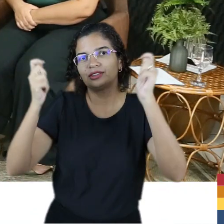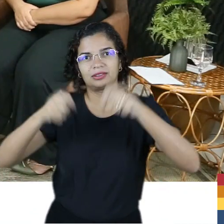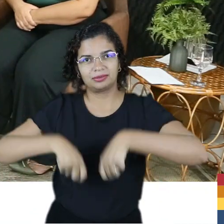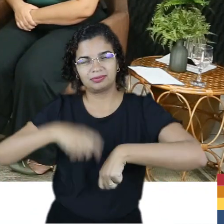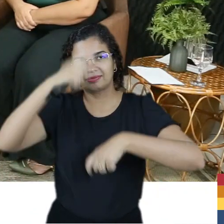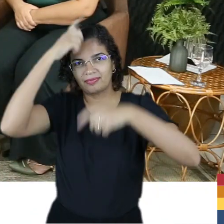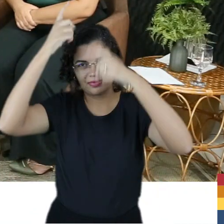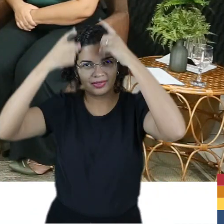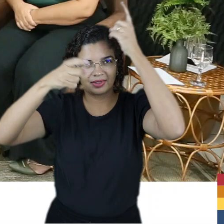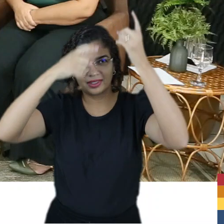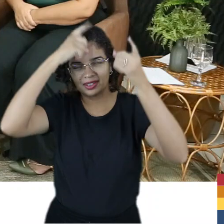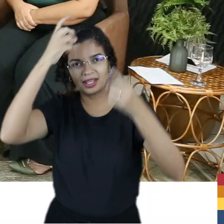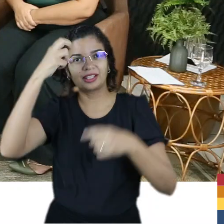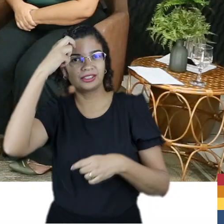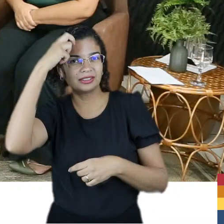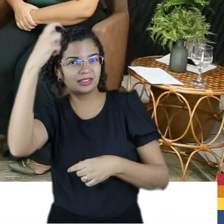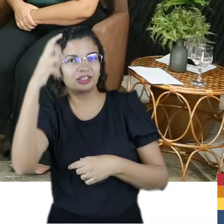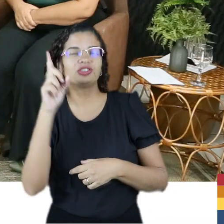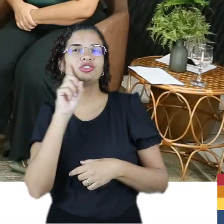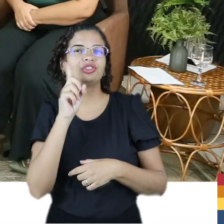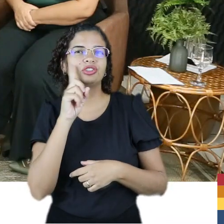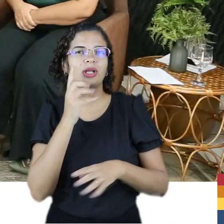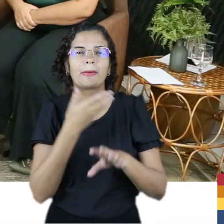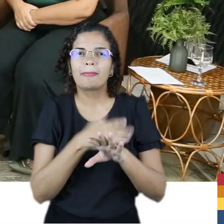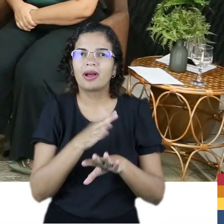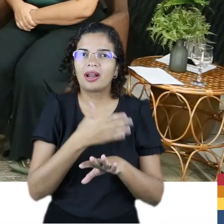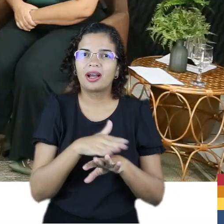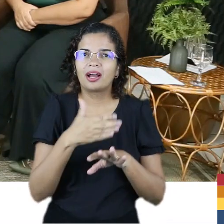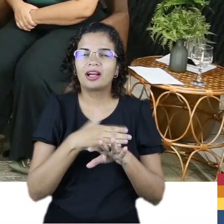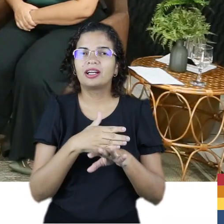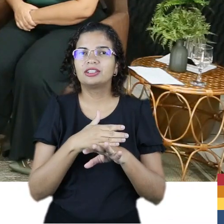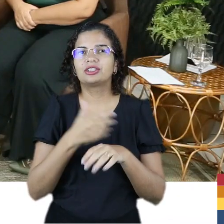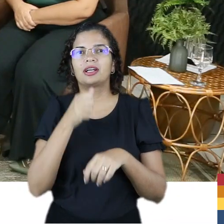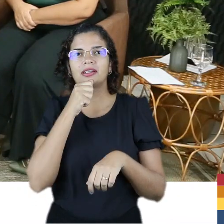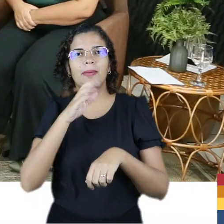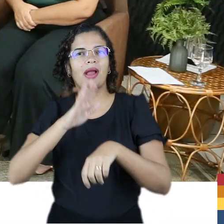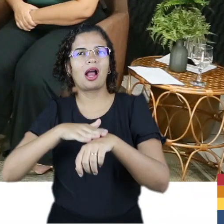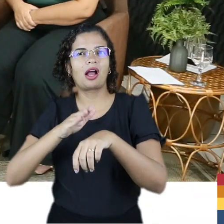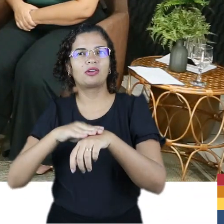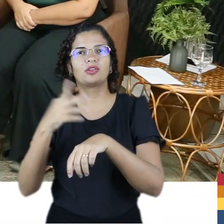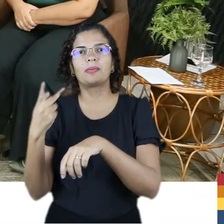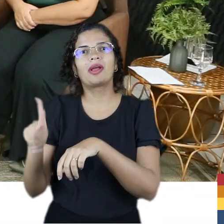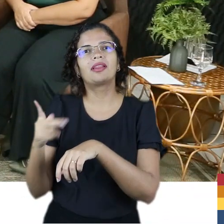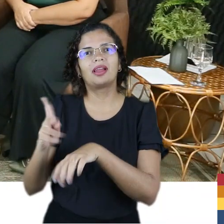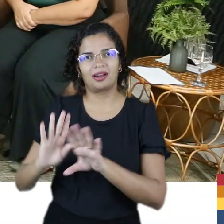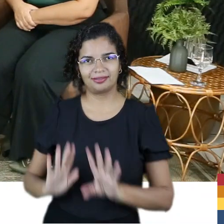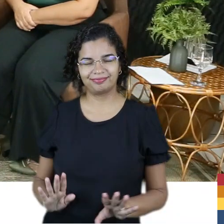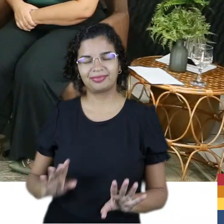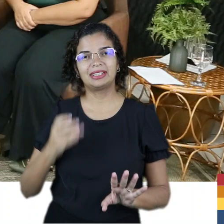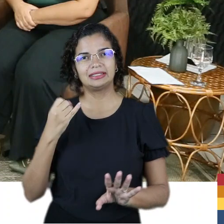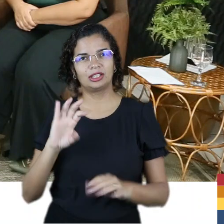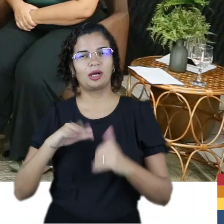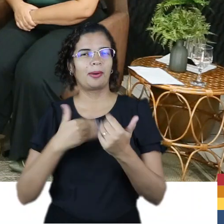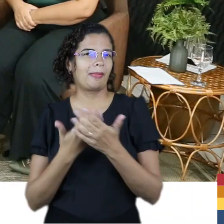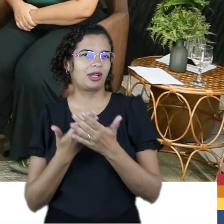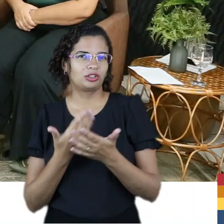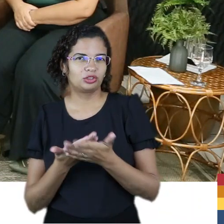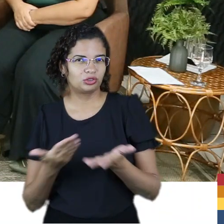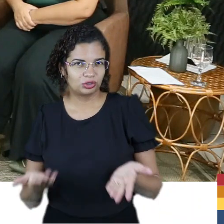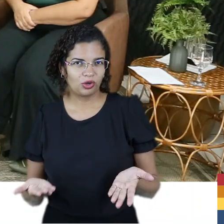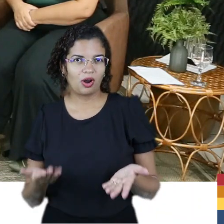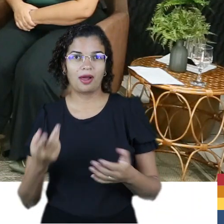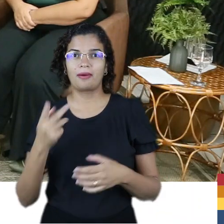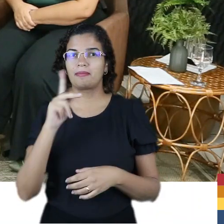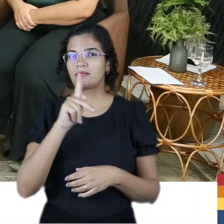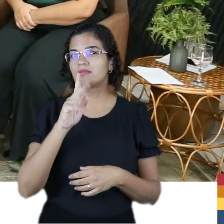de maturidade e ali como nós podemos perceber ela deveria assumir a tarefa de inserir os jovens na